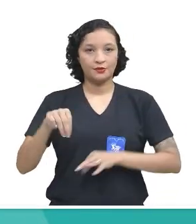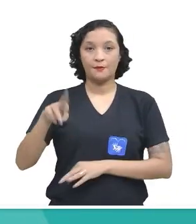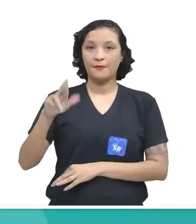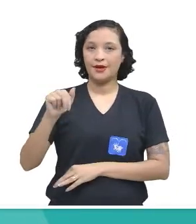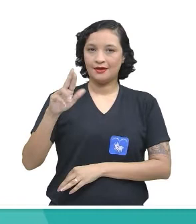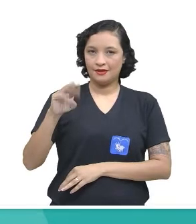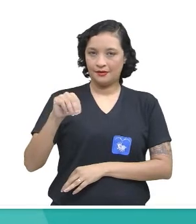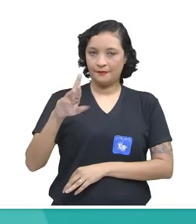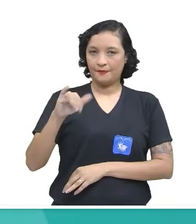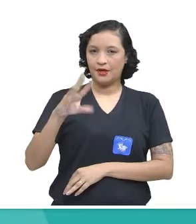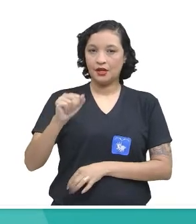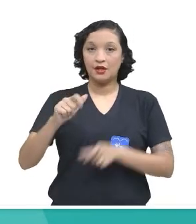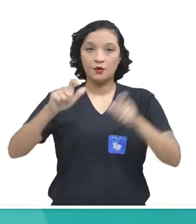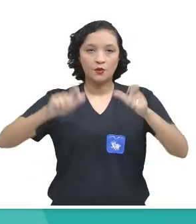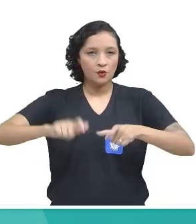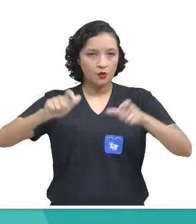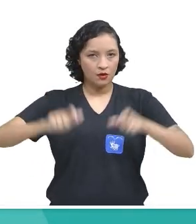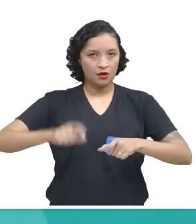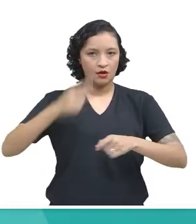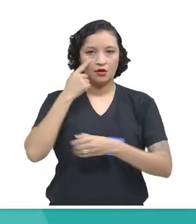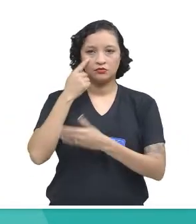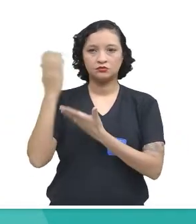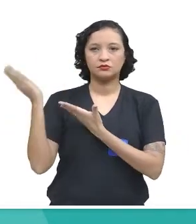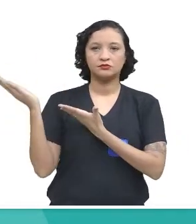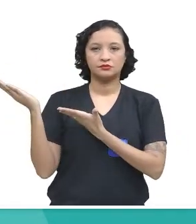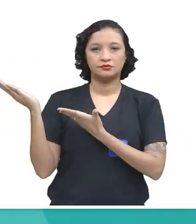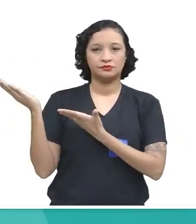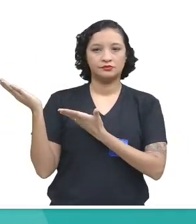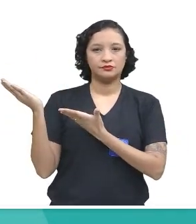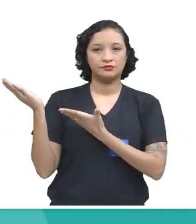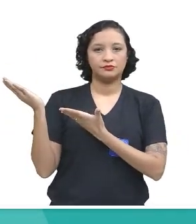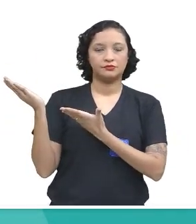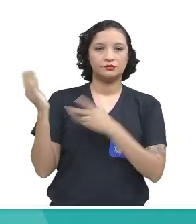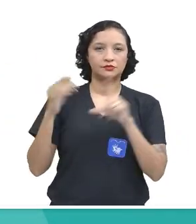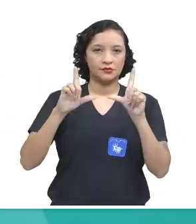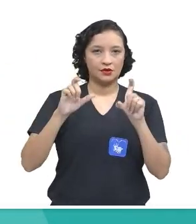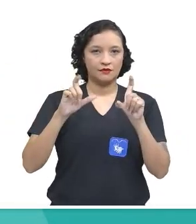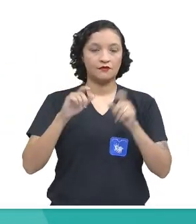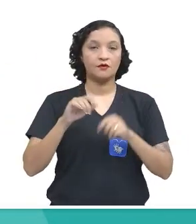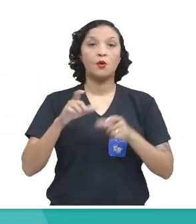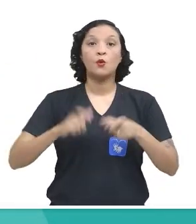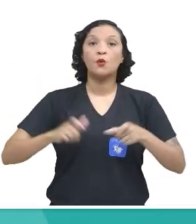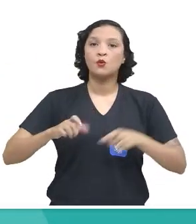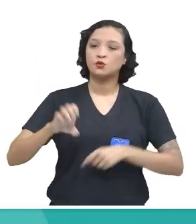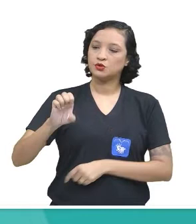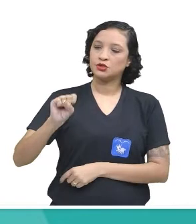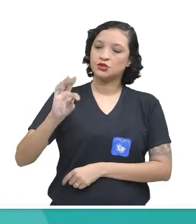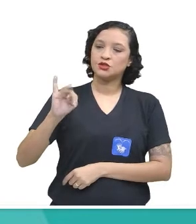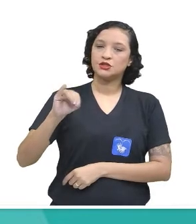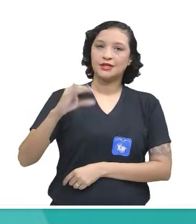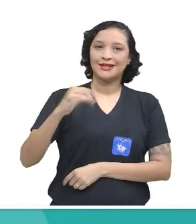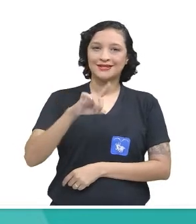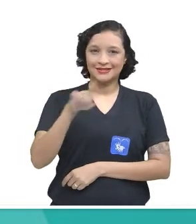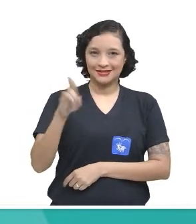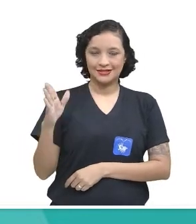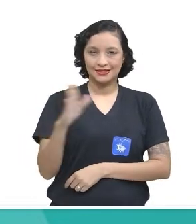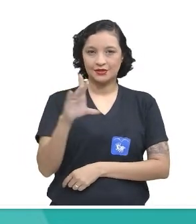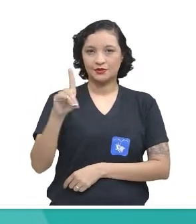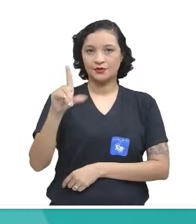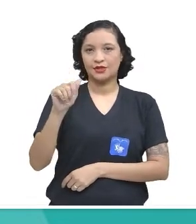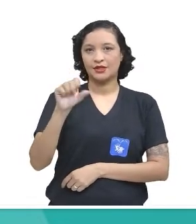Esse local que vocês estão vendo aí na imagem é a Estação das Docas, lá no Pará. Então, eles fazem